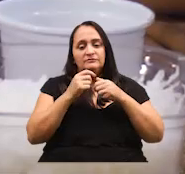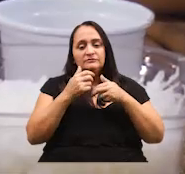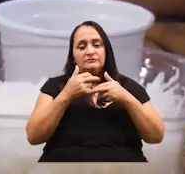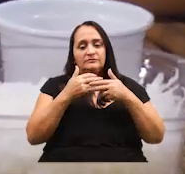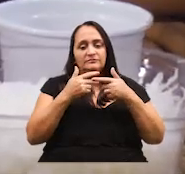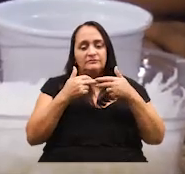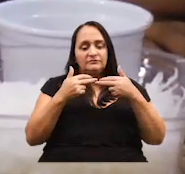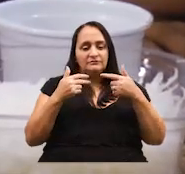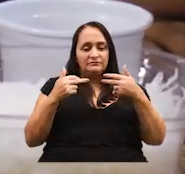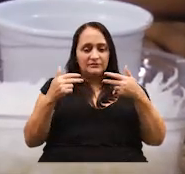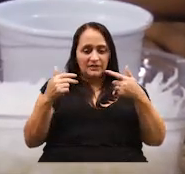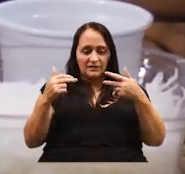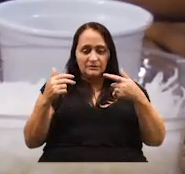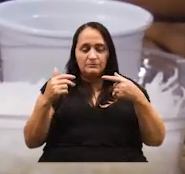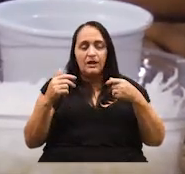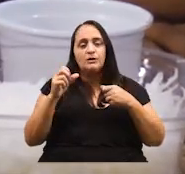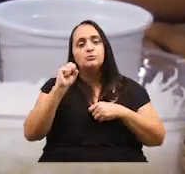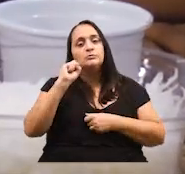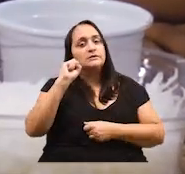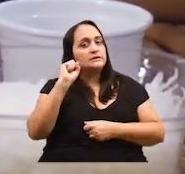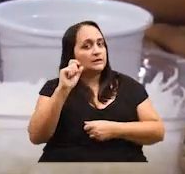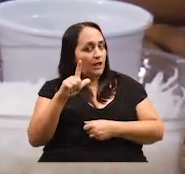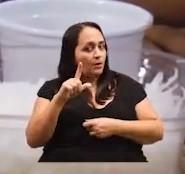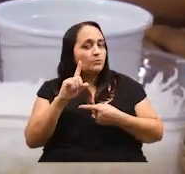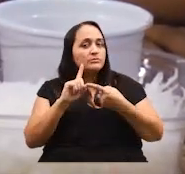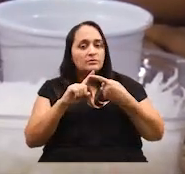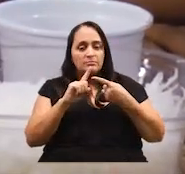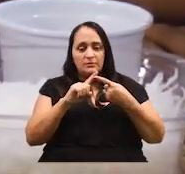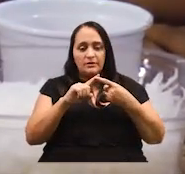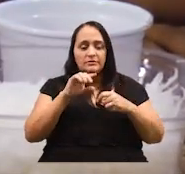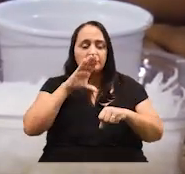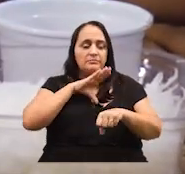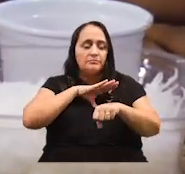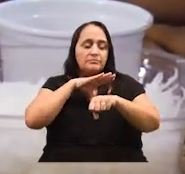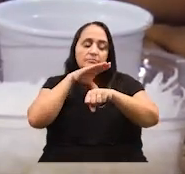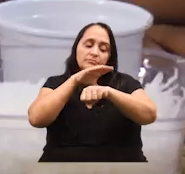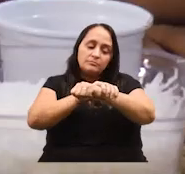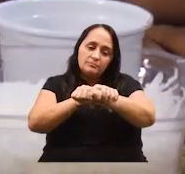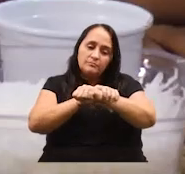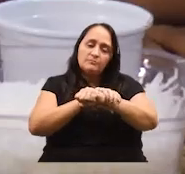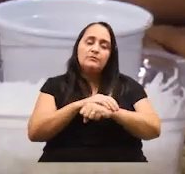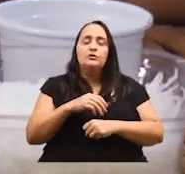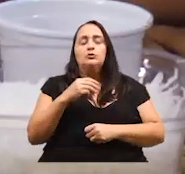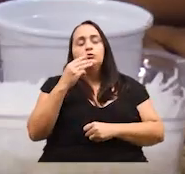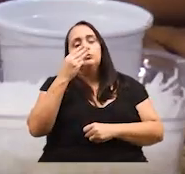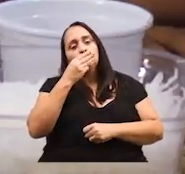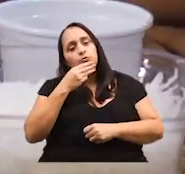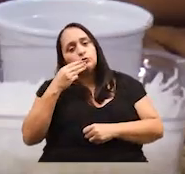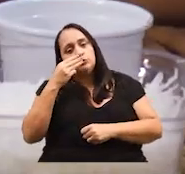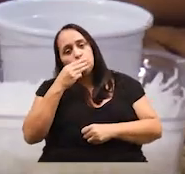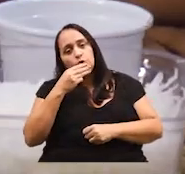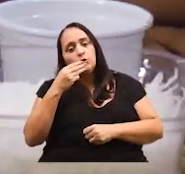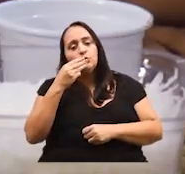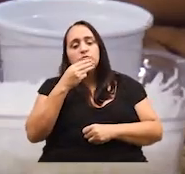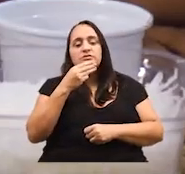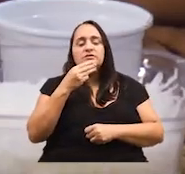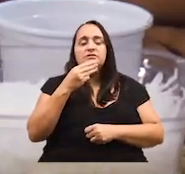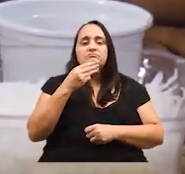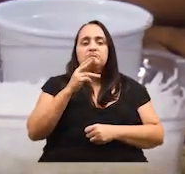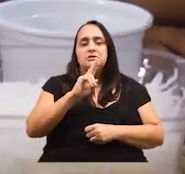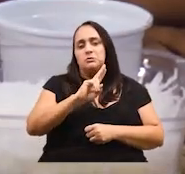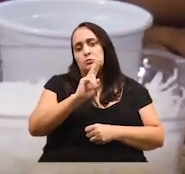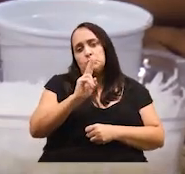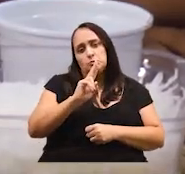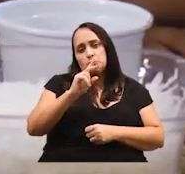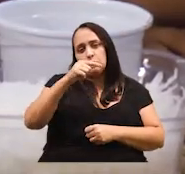inclusive salgados, e também por portugueses, especialmente em doces como quindim, e um fruto